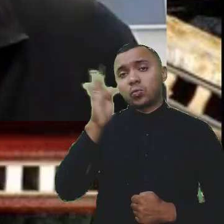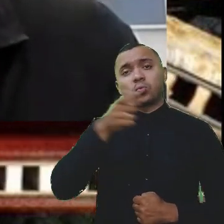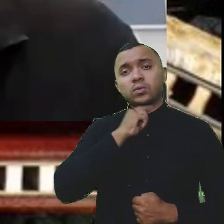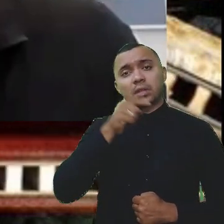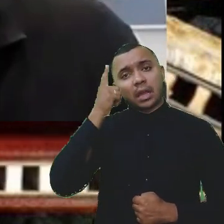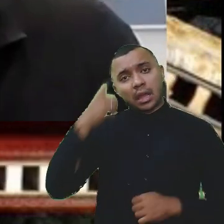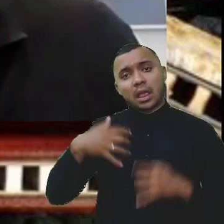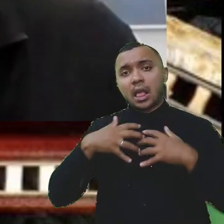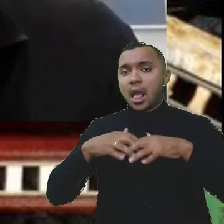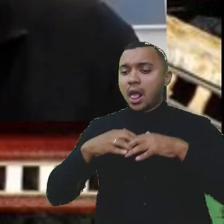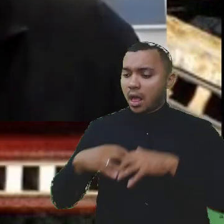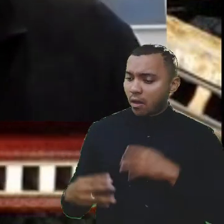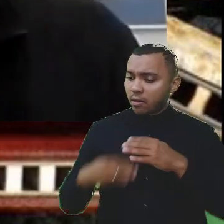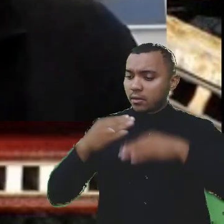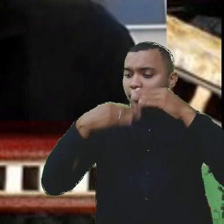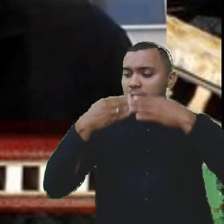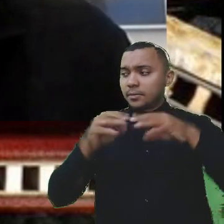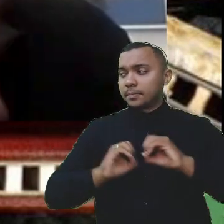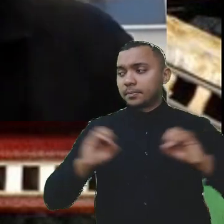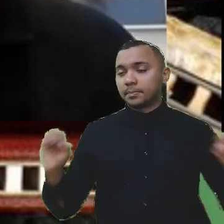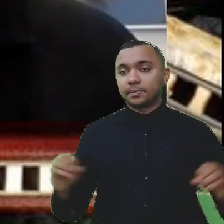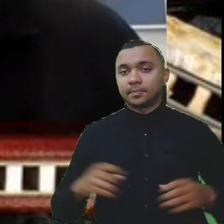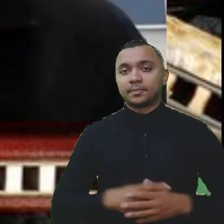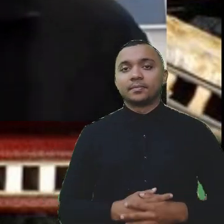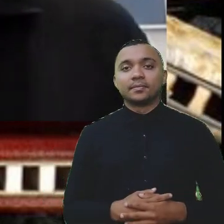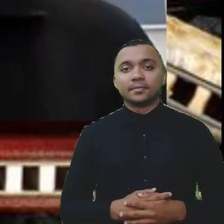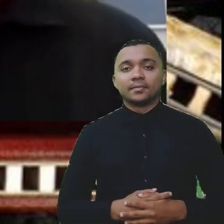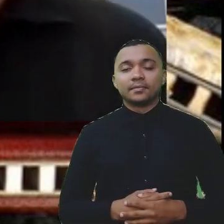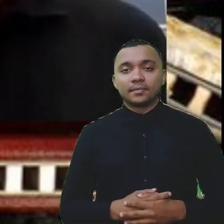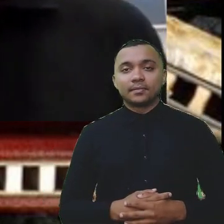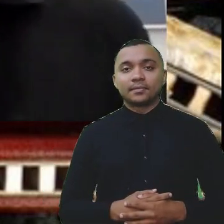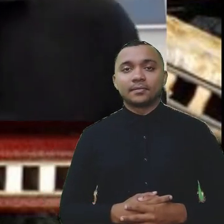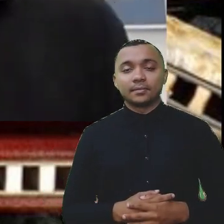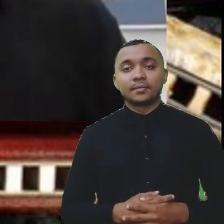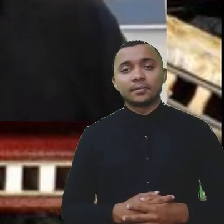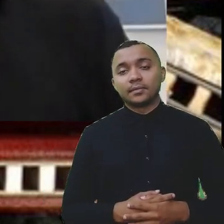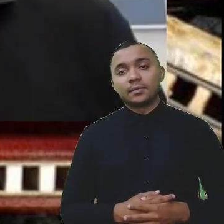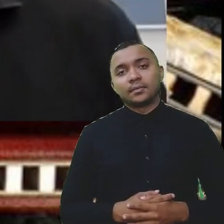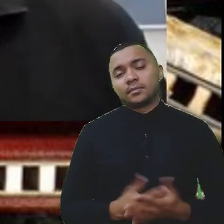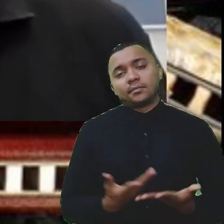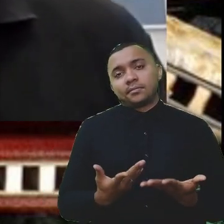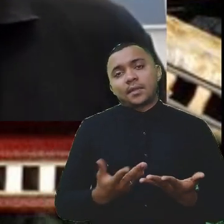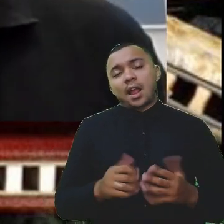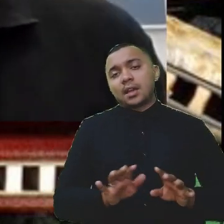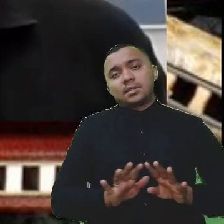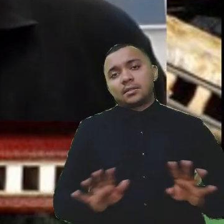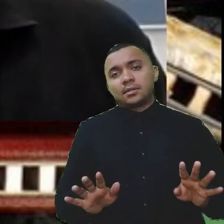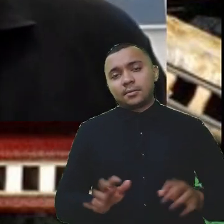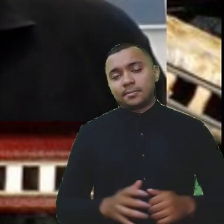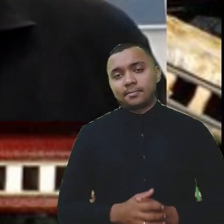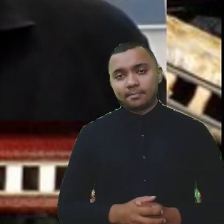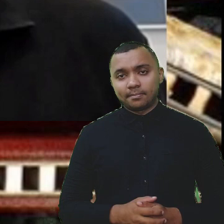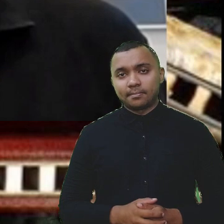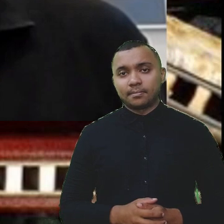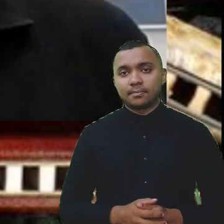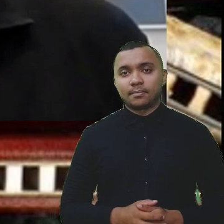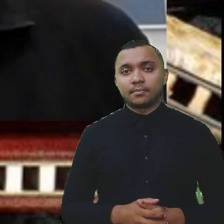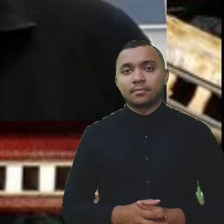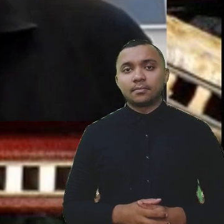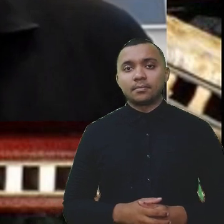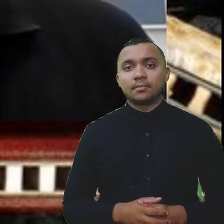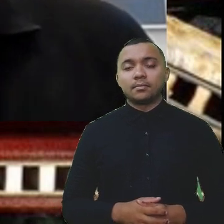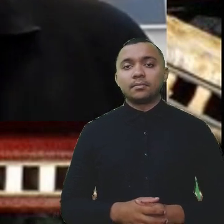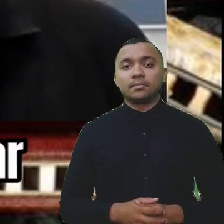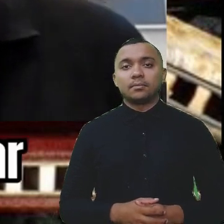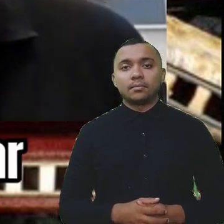E não vai mesmo. E aí, aí tem 1000 teorias e tal, aquele não é o nosso caso aqui. Mas o